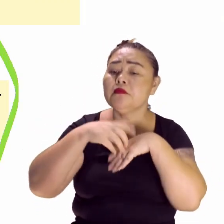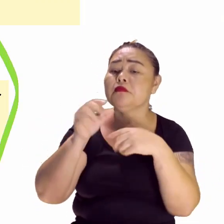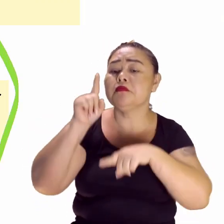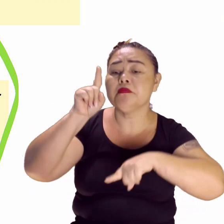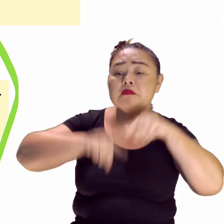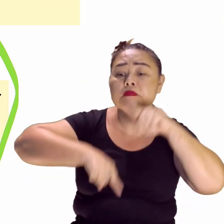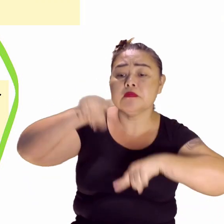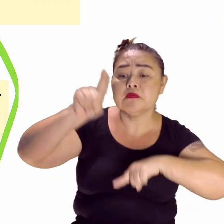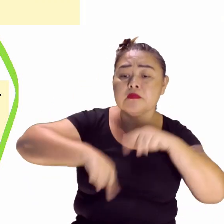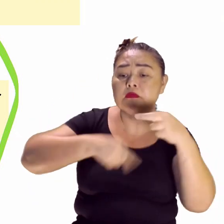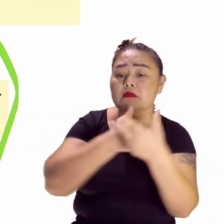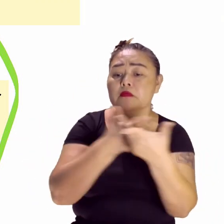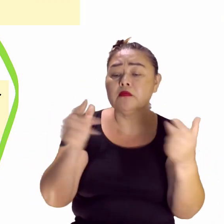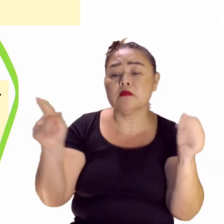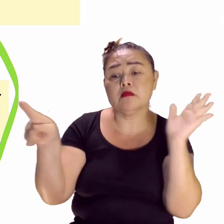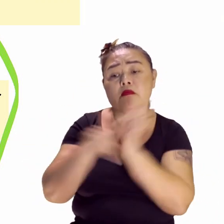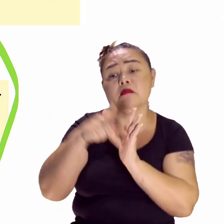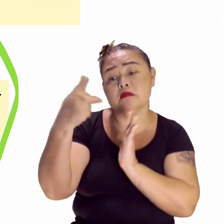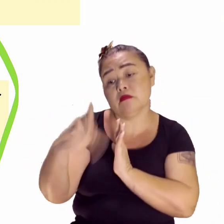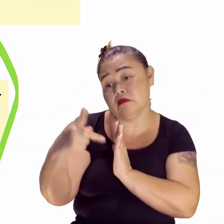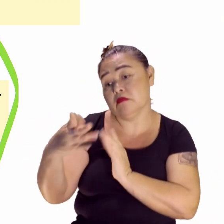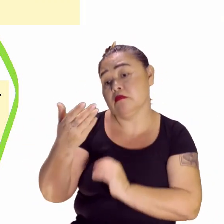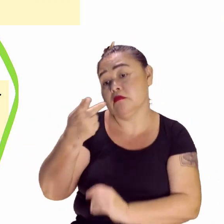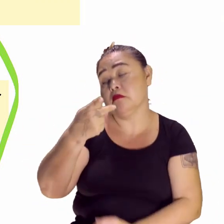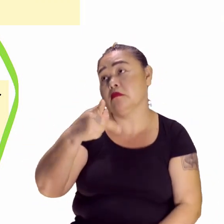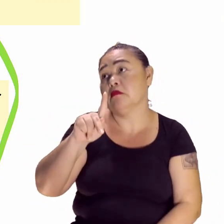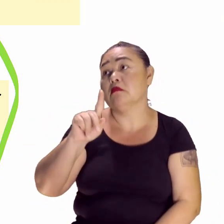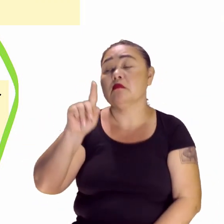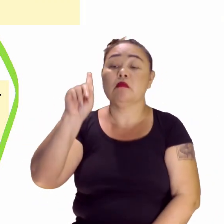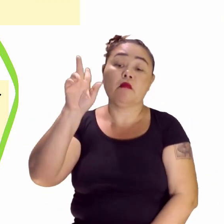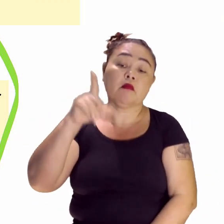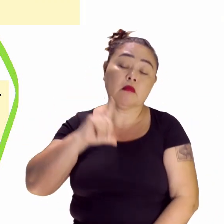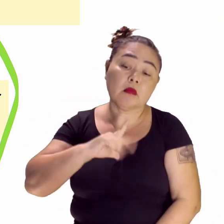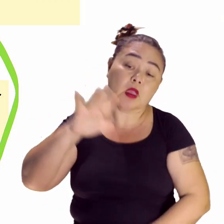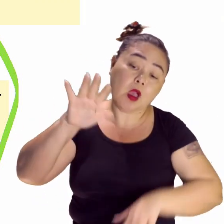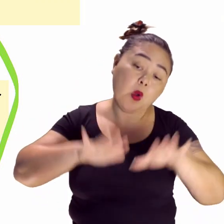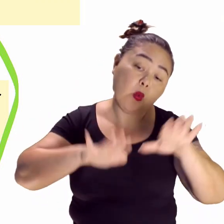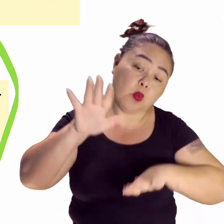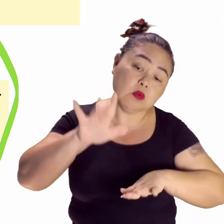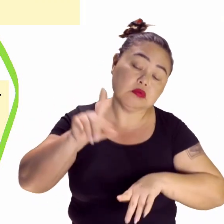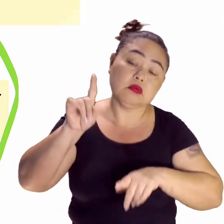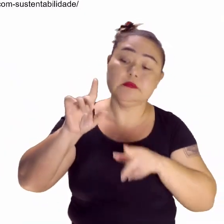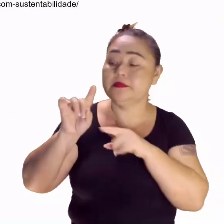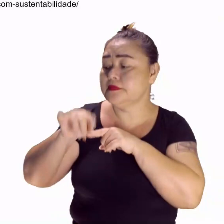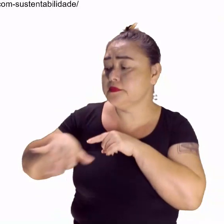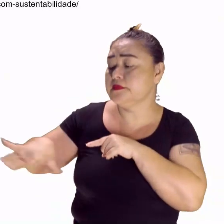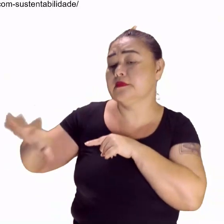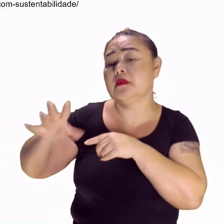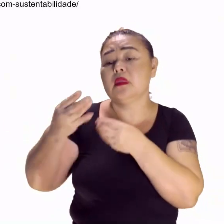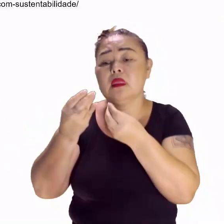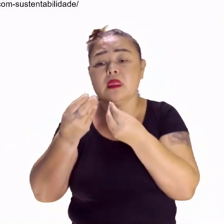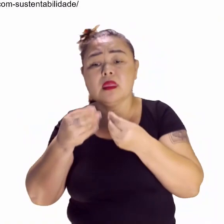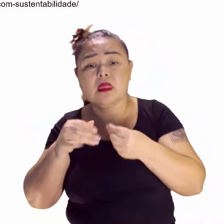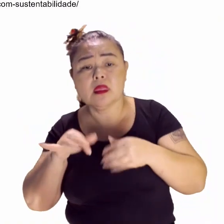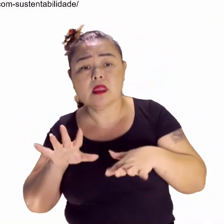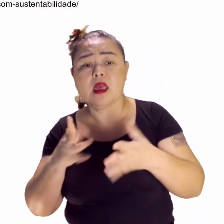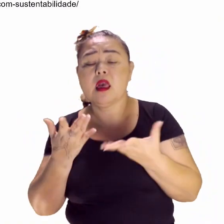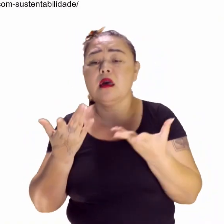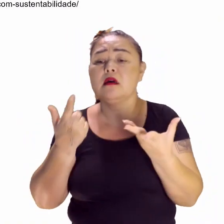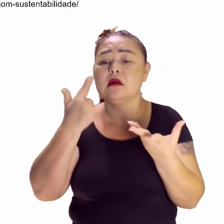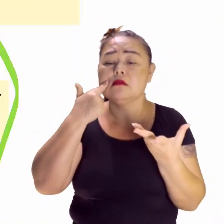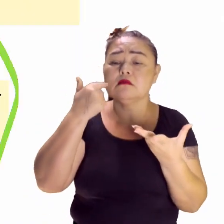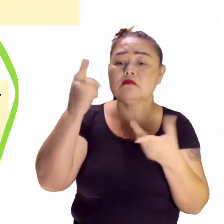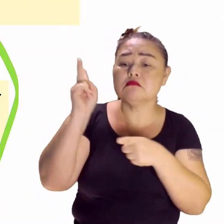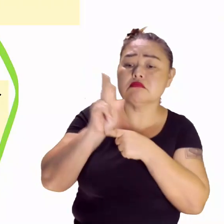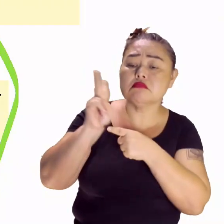de todos Jorge né de da produção Às vezes o produto estraga Às vezes a qualidade dele que é